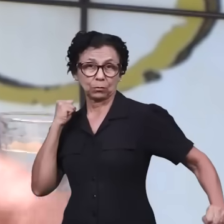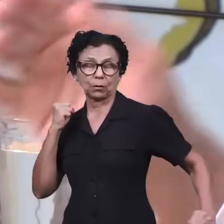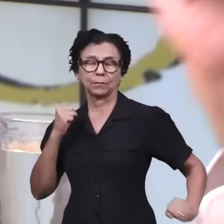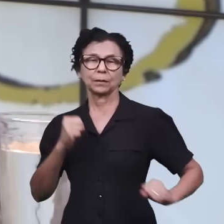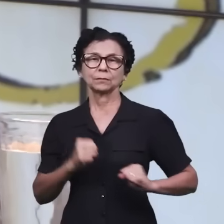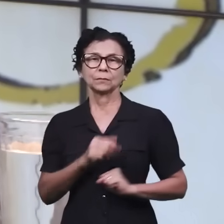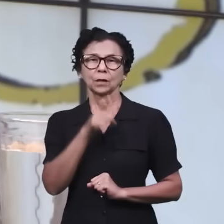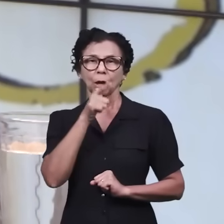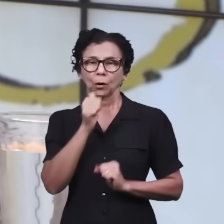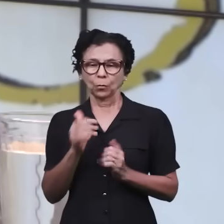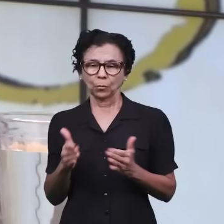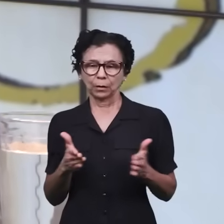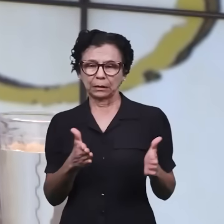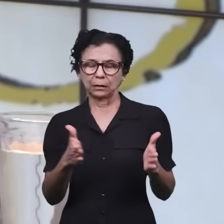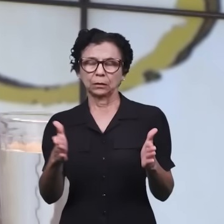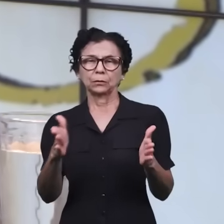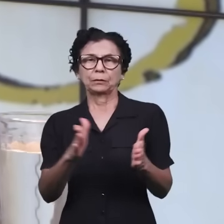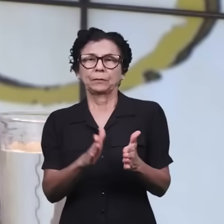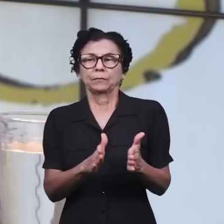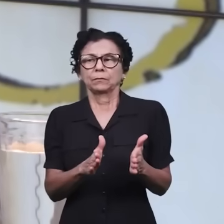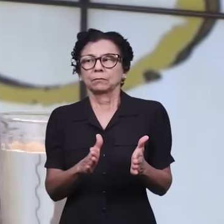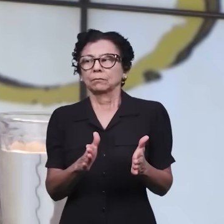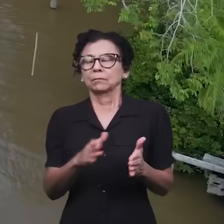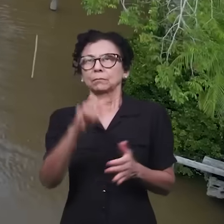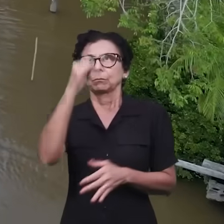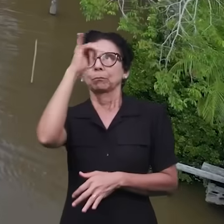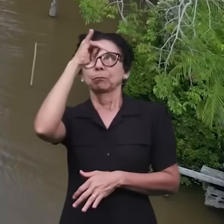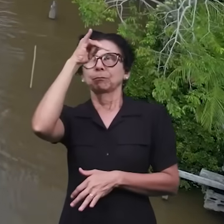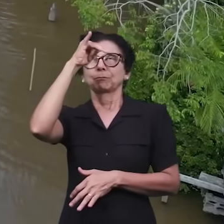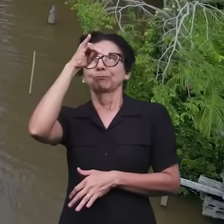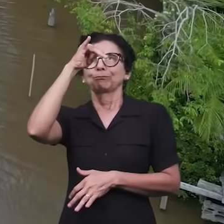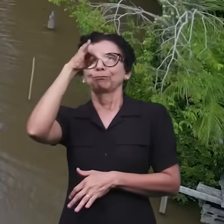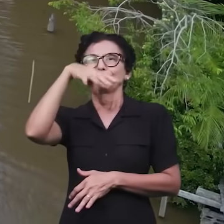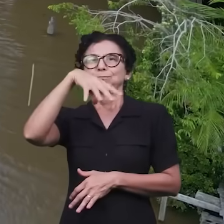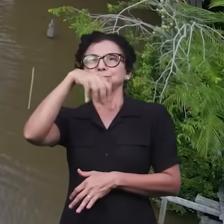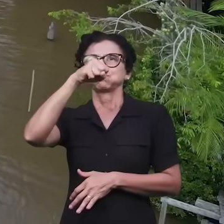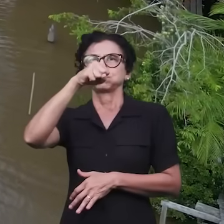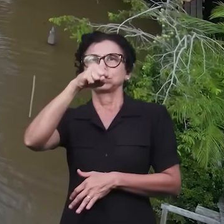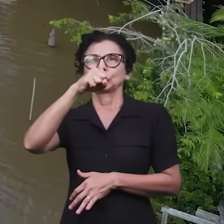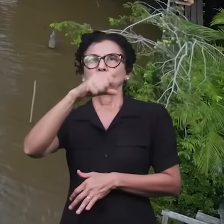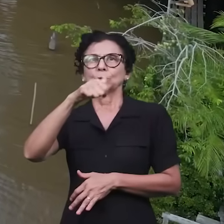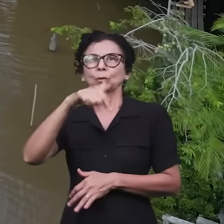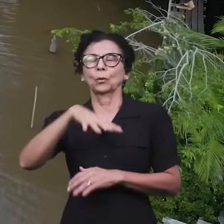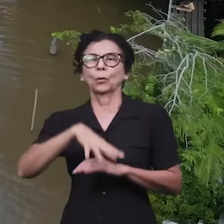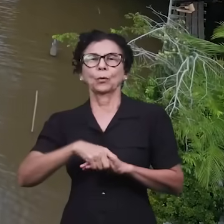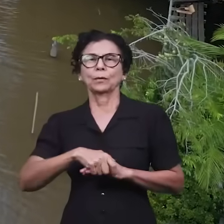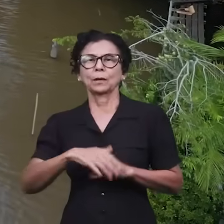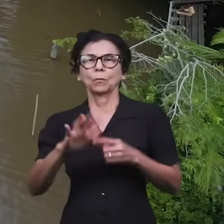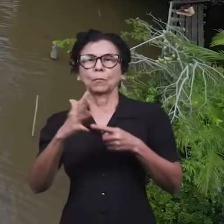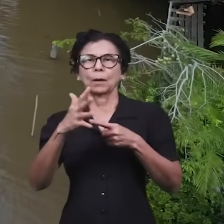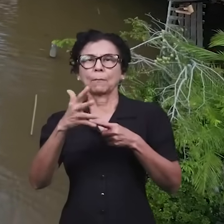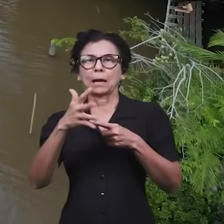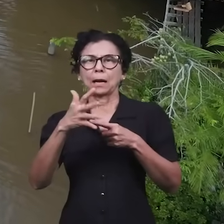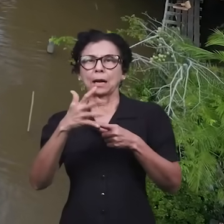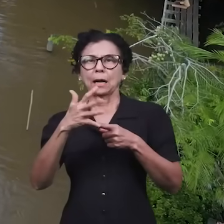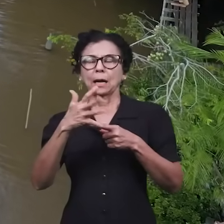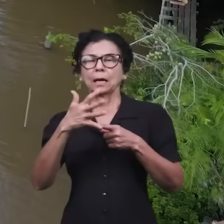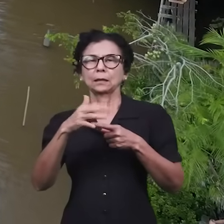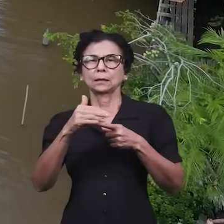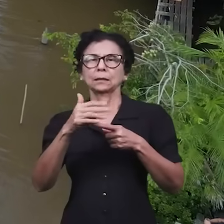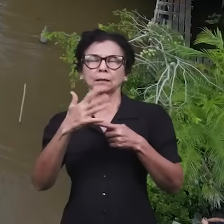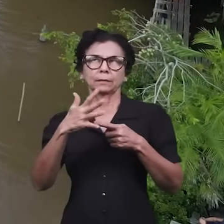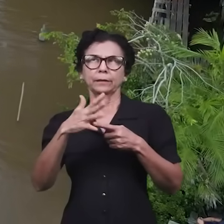desse rio. E você está numa realidade onde você não tem luz elétrica, a iluminação é feita por gerador, né?